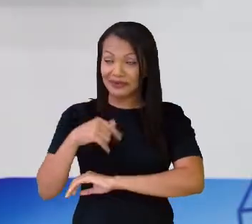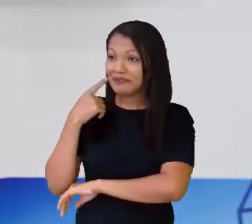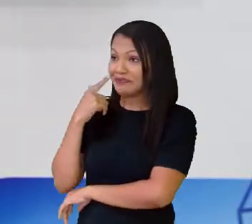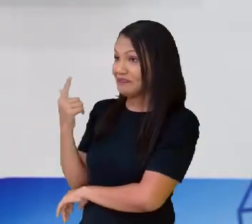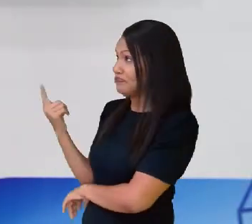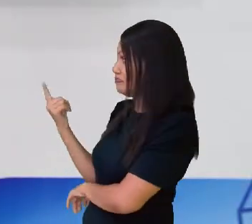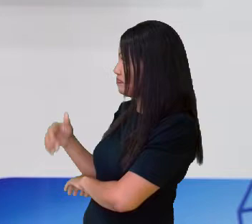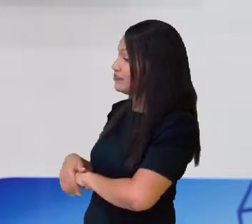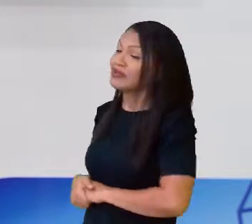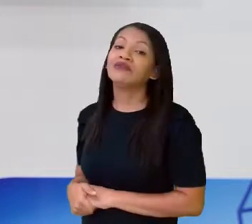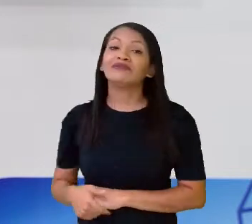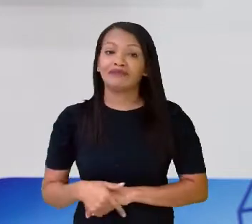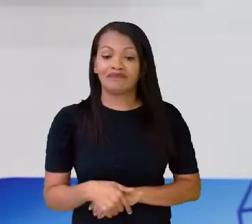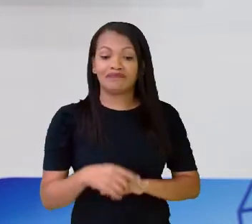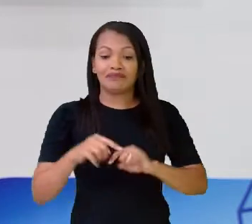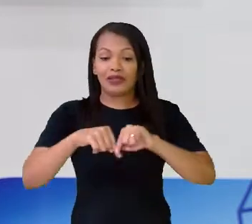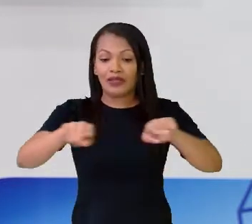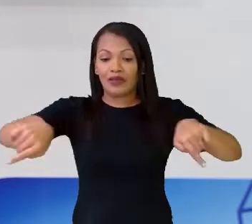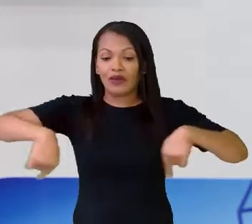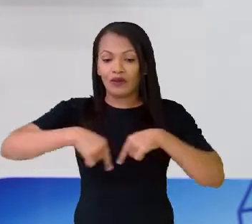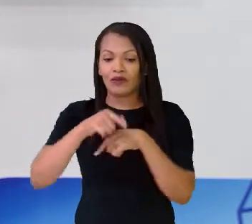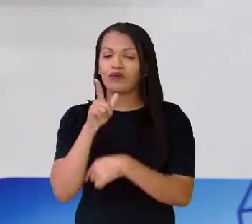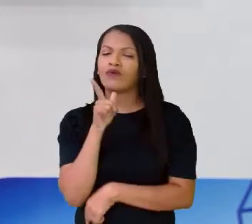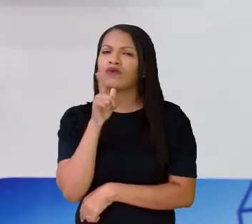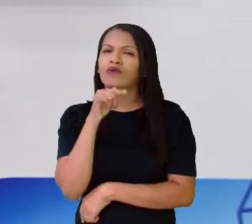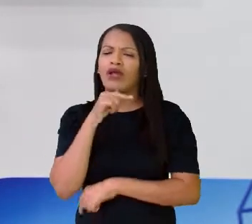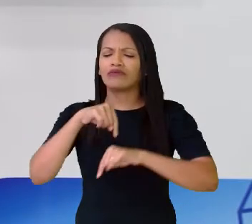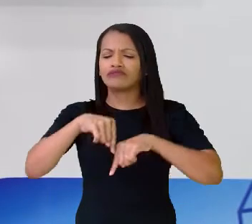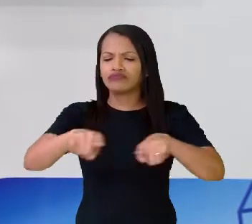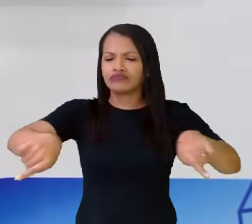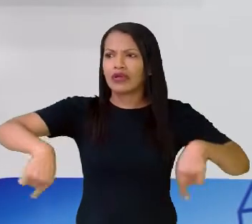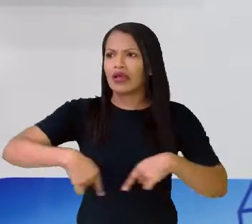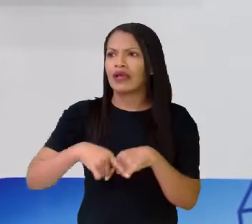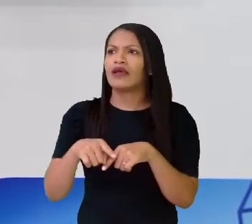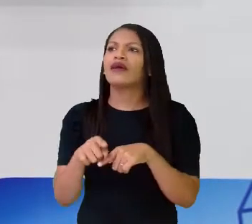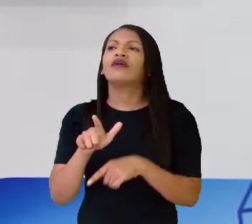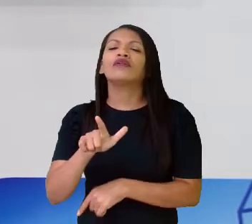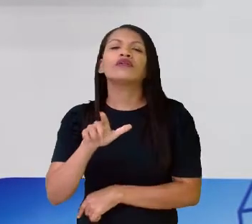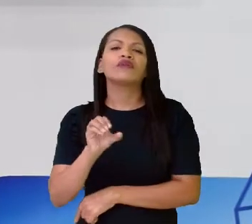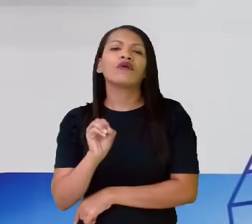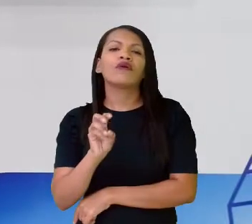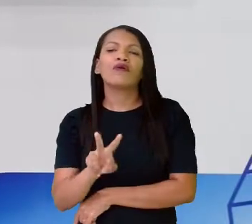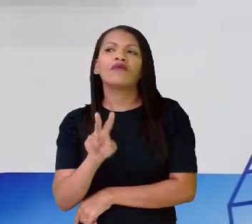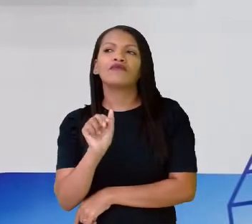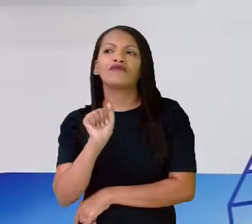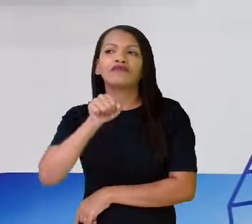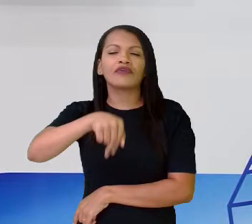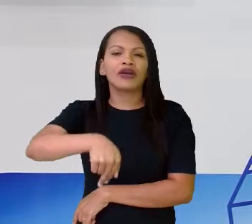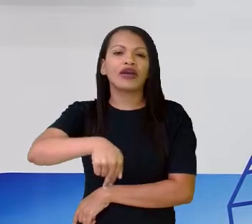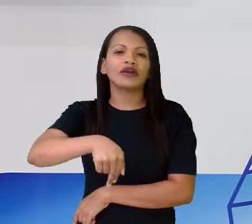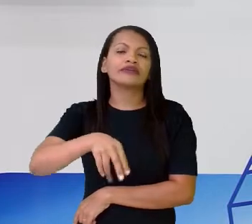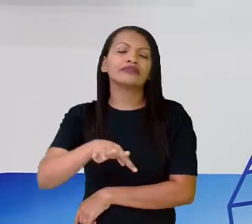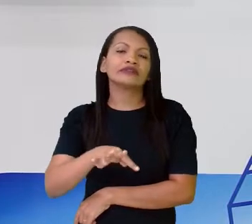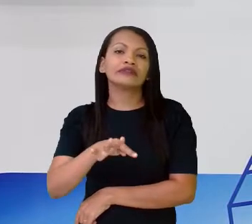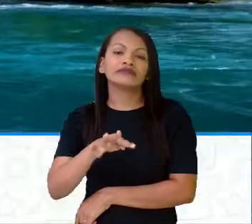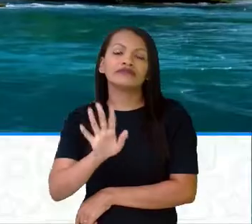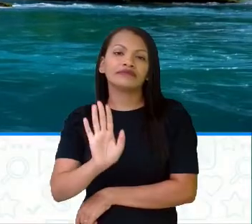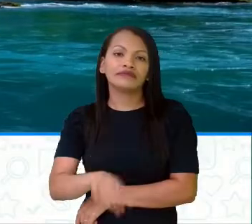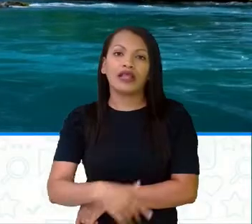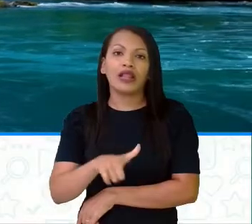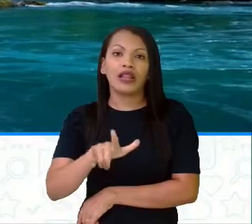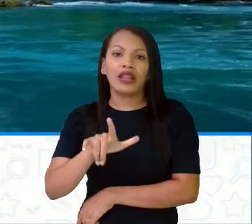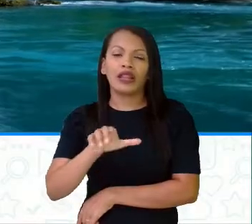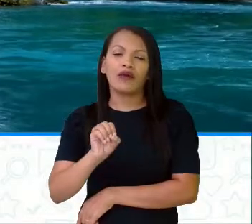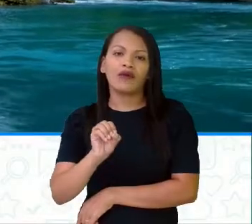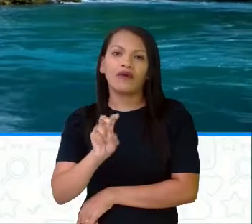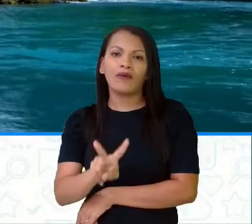o nome desse lago é Lago Louvanete. E é um lugar muito bonito, provavelmente as pessoas que moram aqui gostam muito, né,